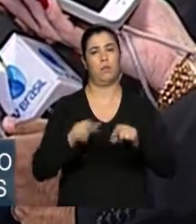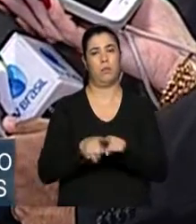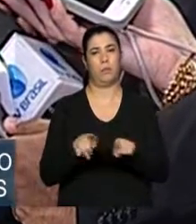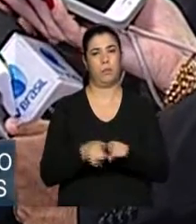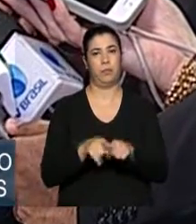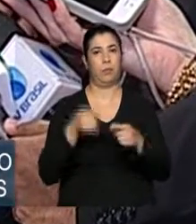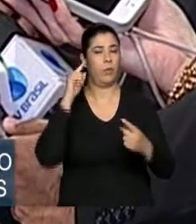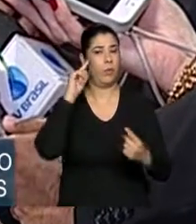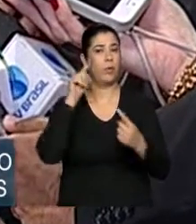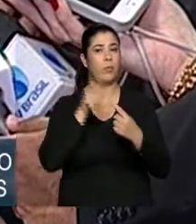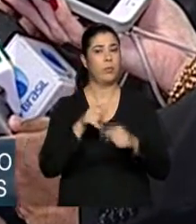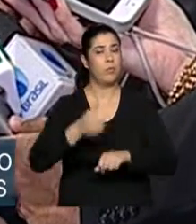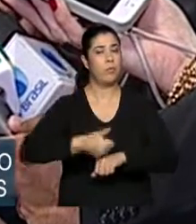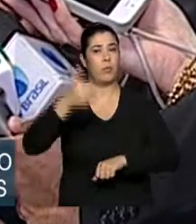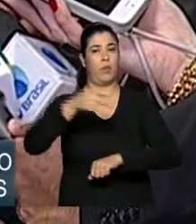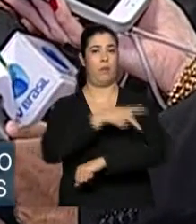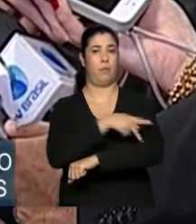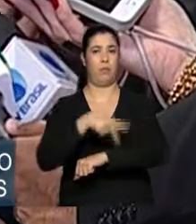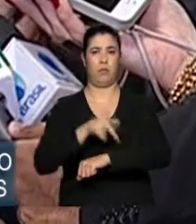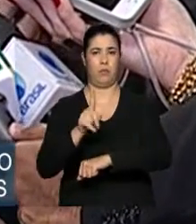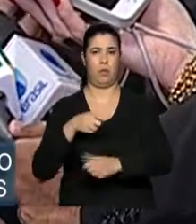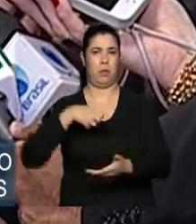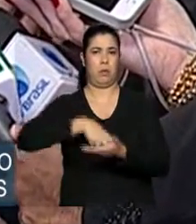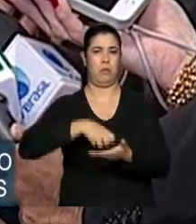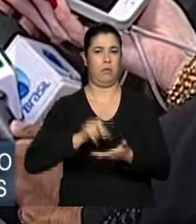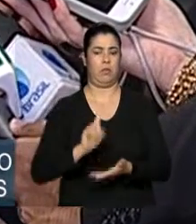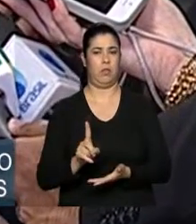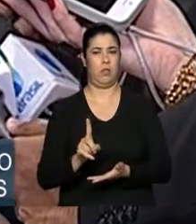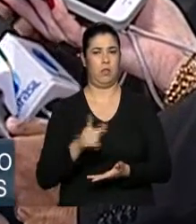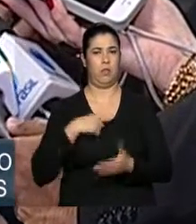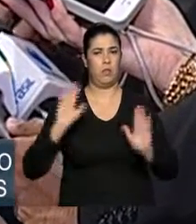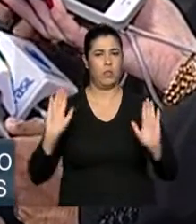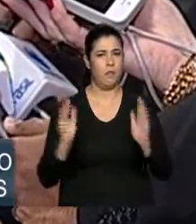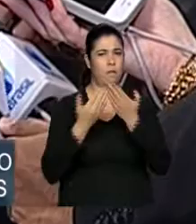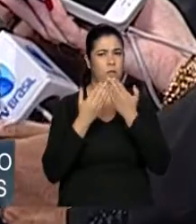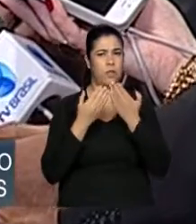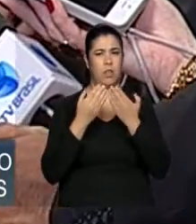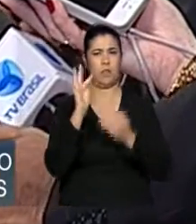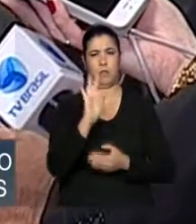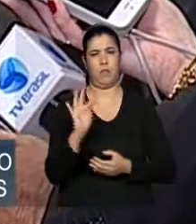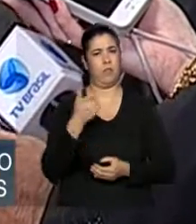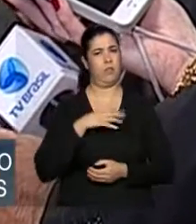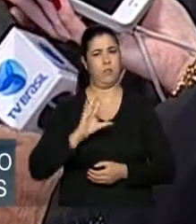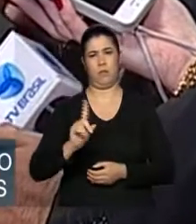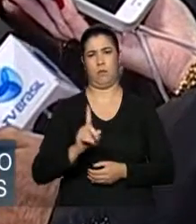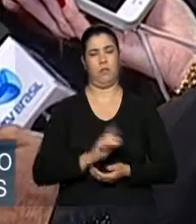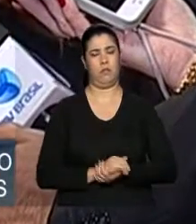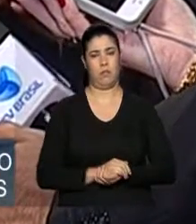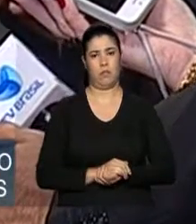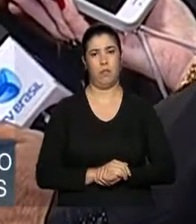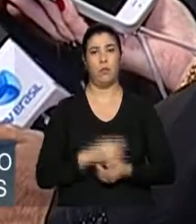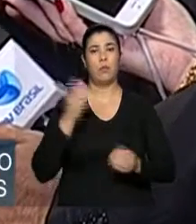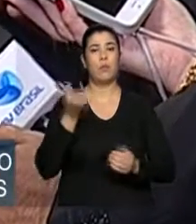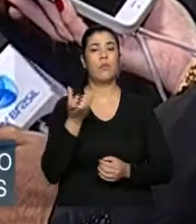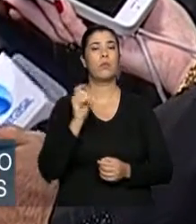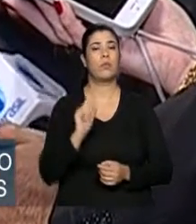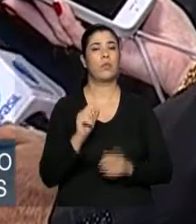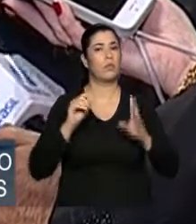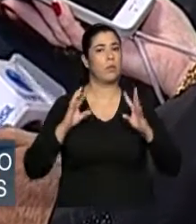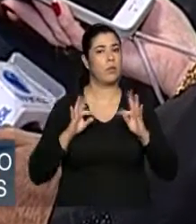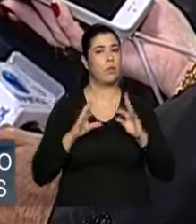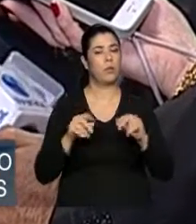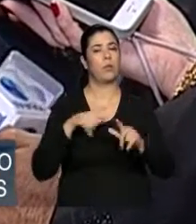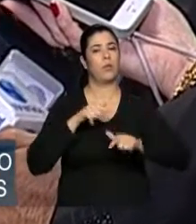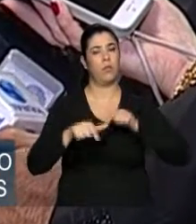disso é pedagógico, o objetivo não é punitivo. Nós não queremos fechar nenhuma faculdade no Brasil, o que queremos é que todas